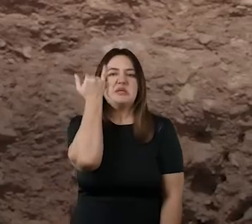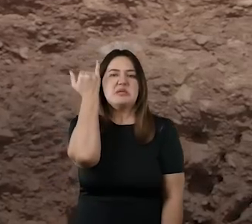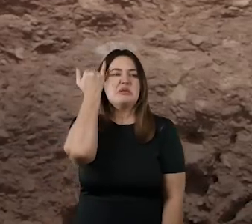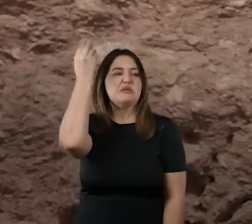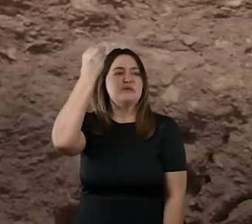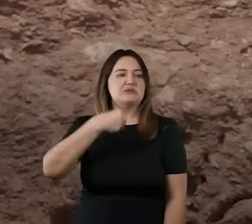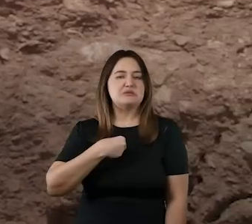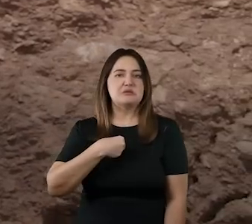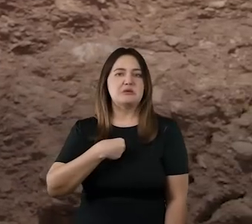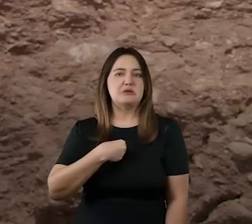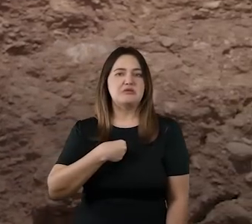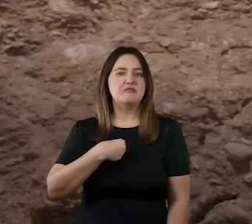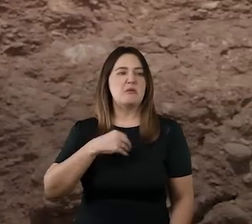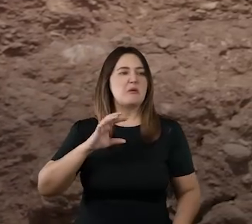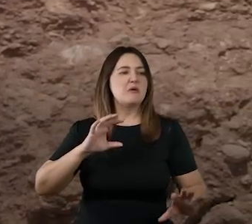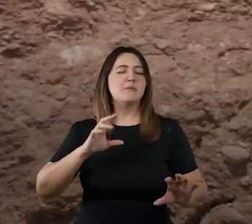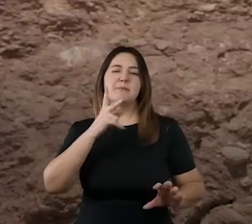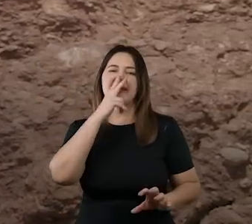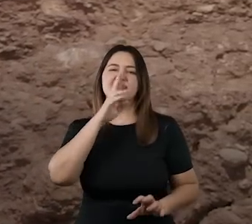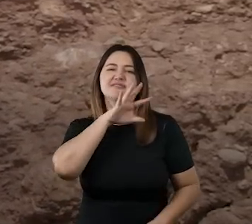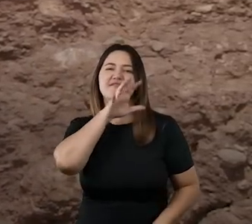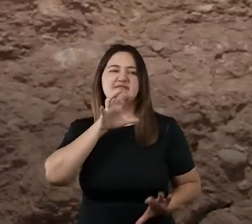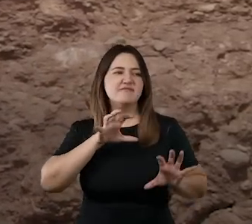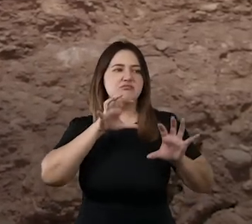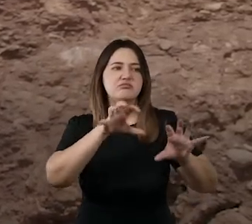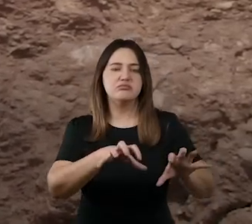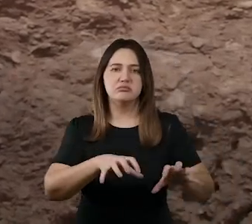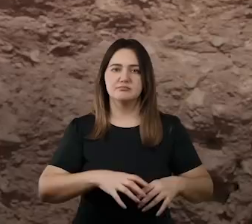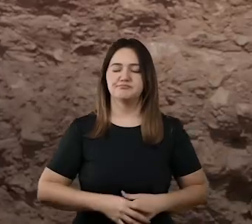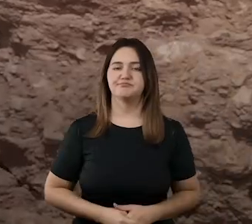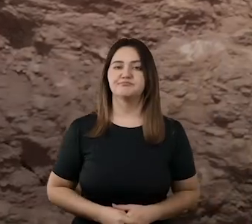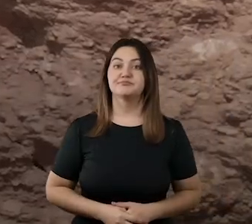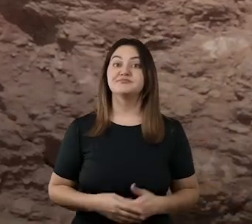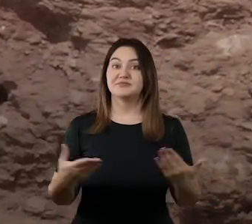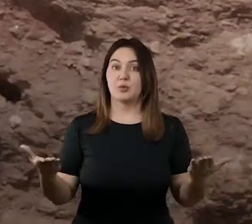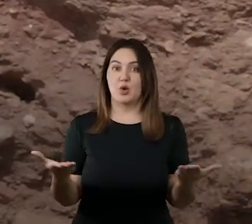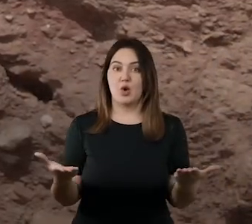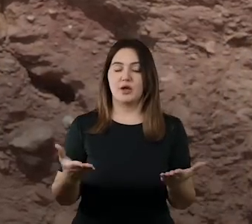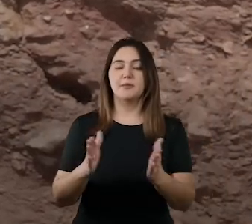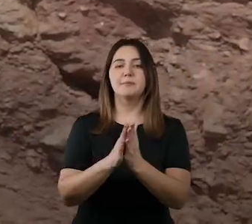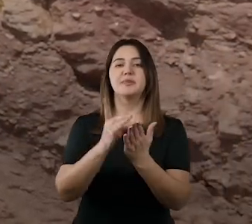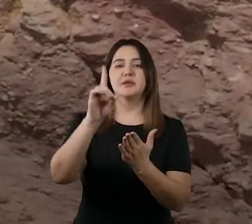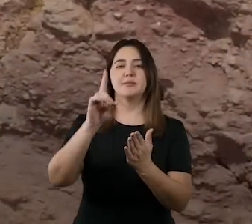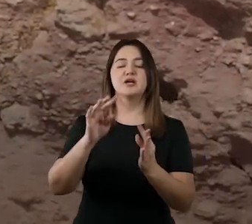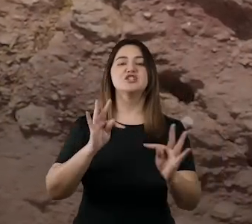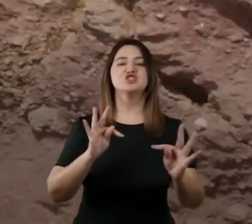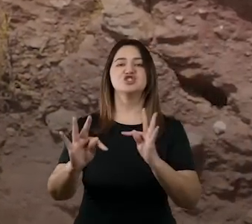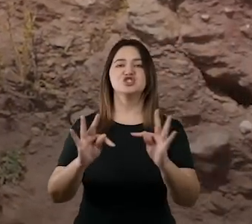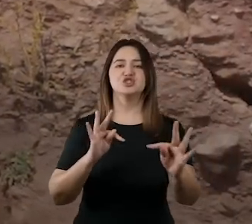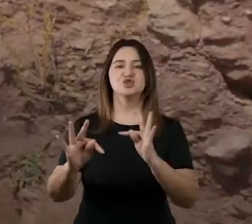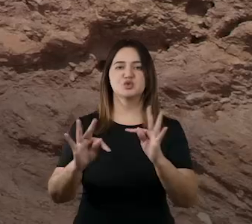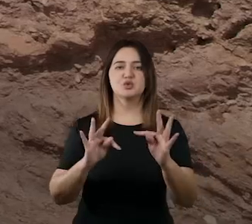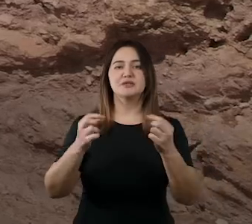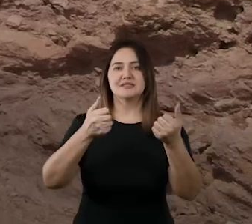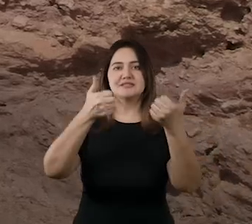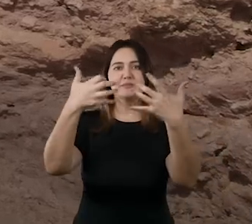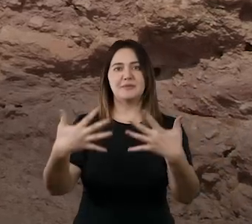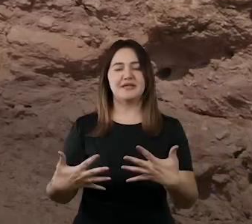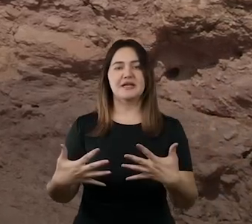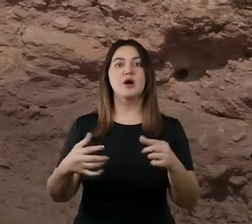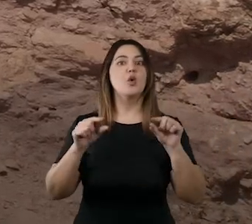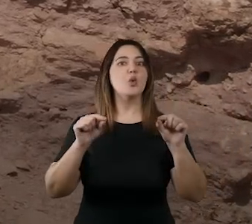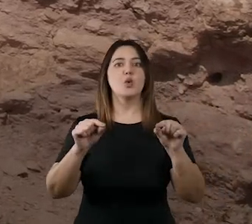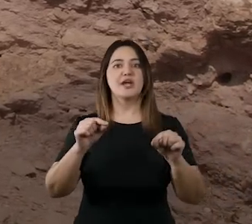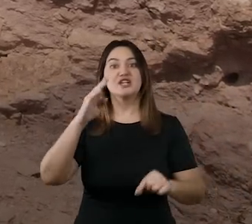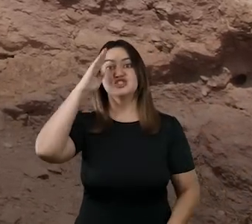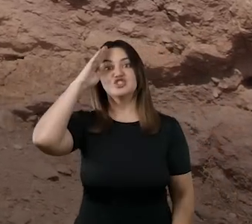É interessante que quando vamos à carta de Tito, escrita por Paulo, no capítulo 1, versículo 12, Paulo